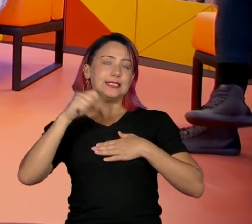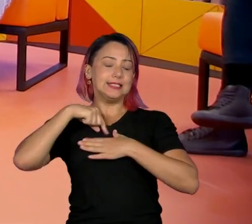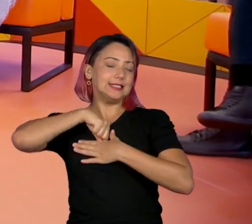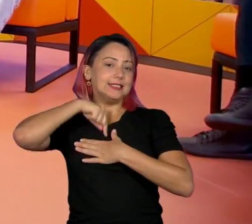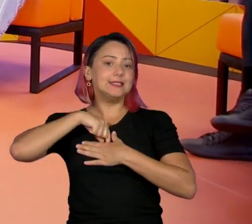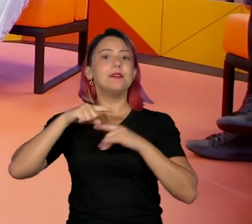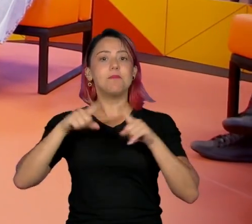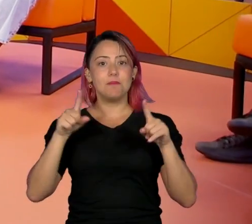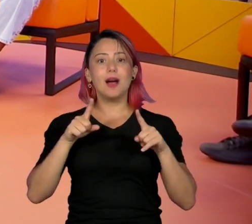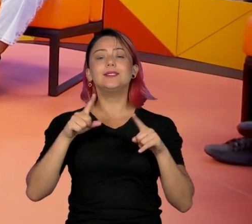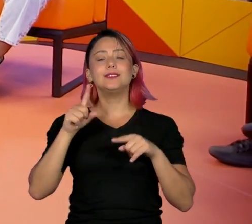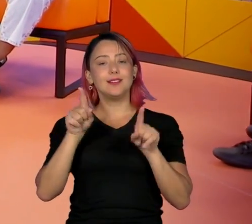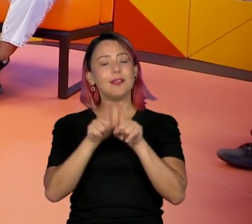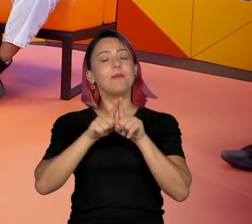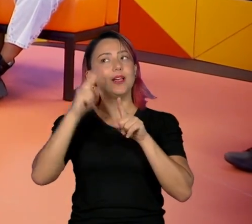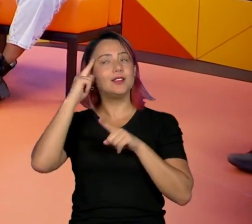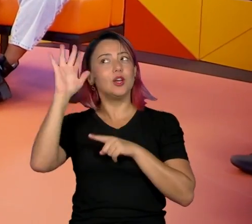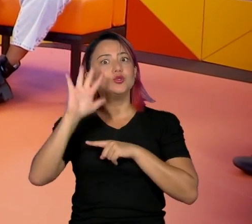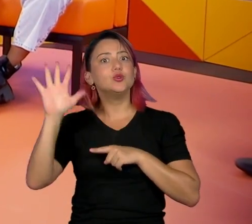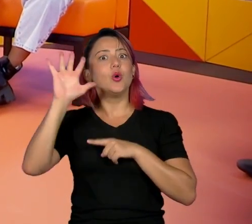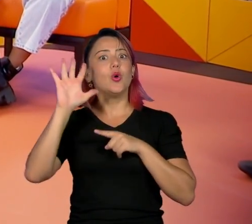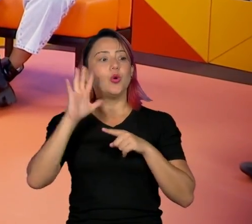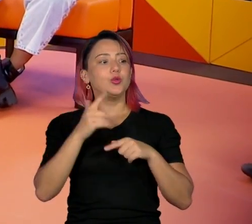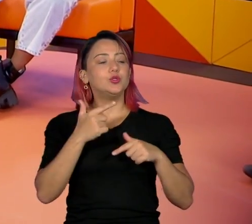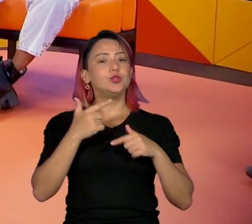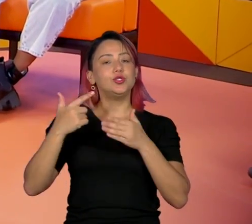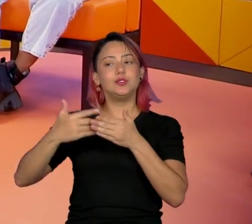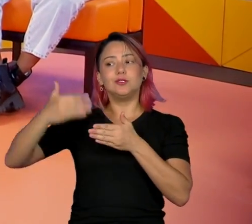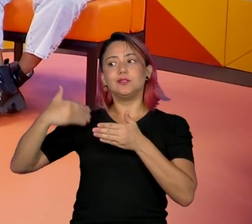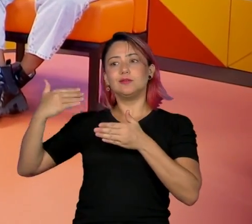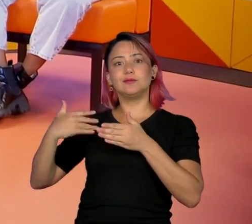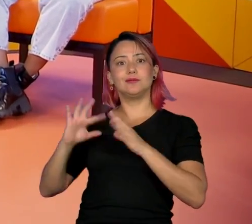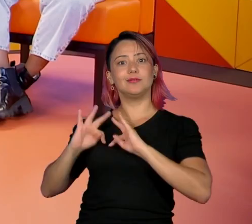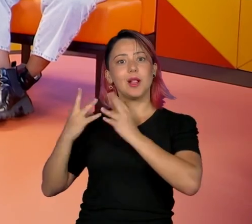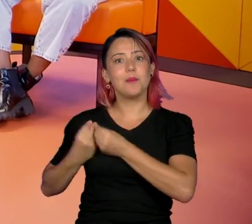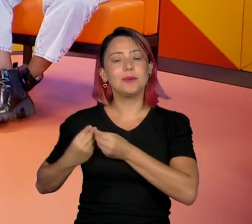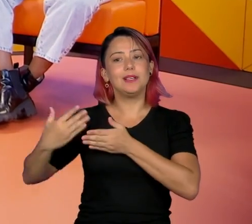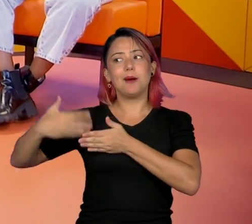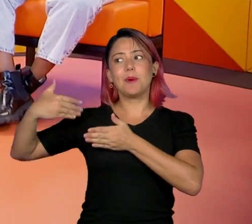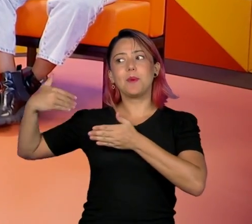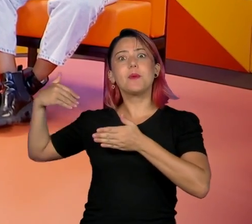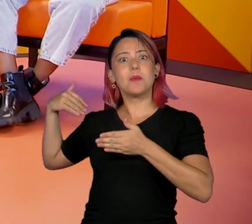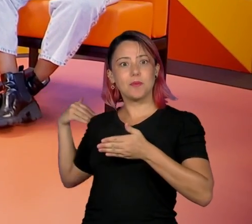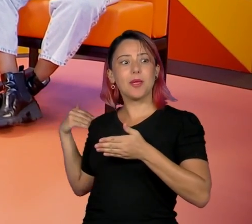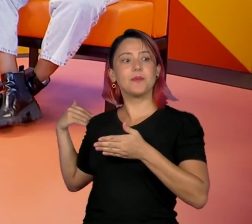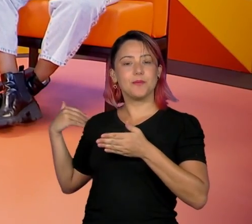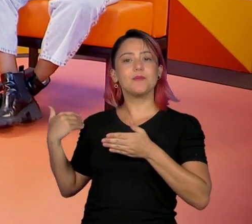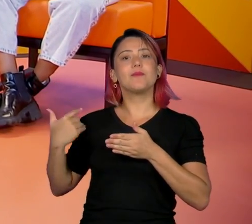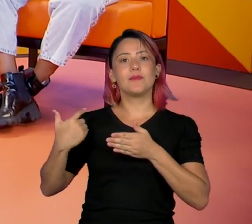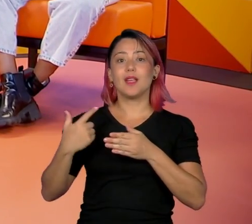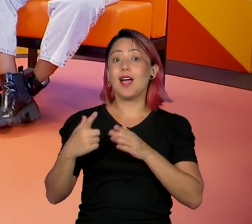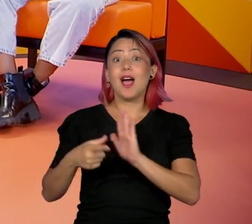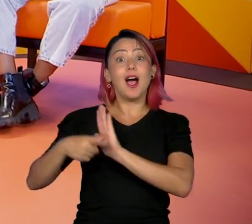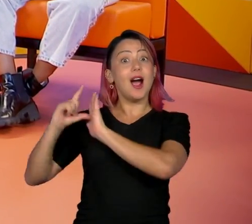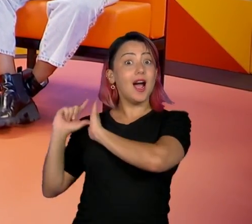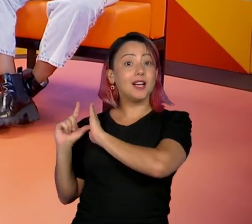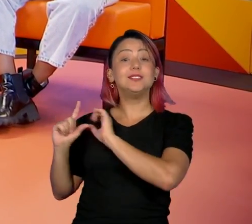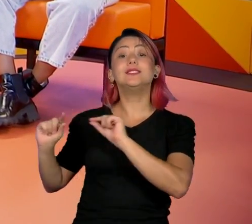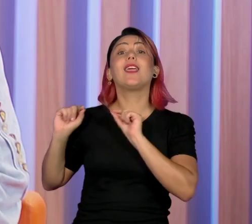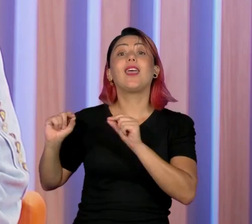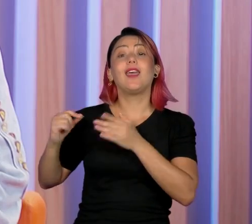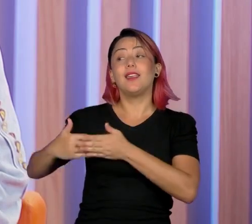sendo carregado de informações e de desejos, de sonhos de outras pessoas que vieram antes da gente,